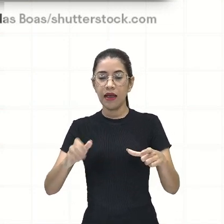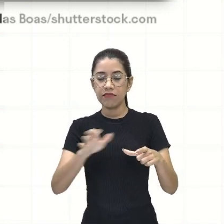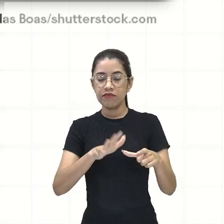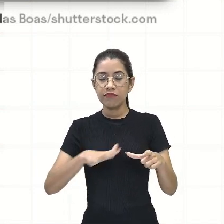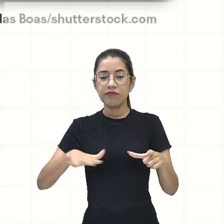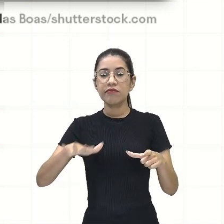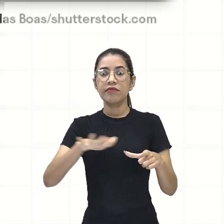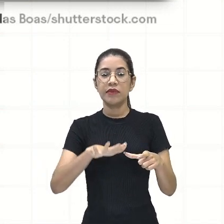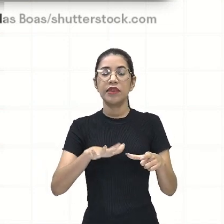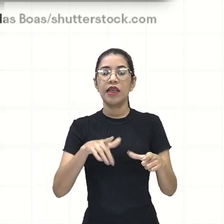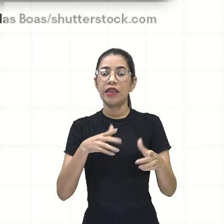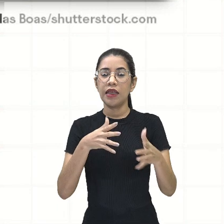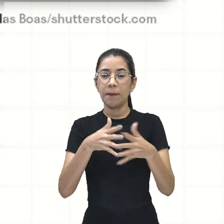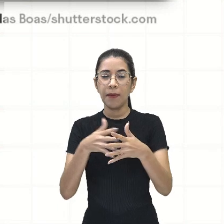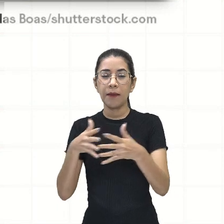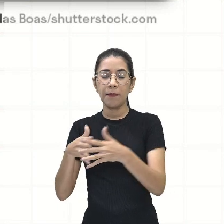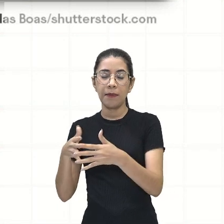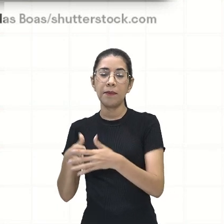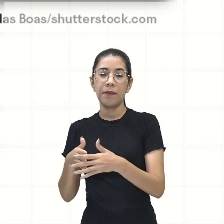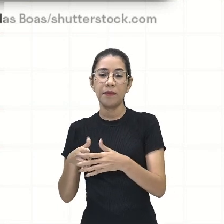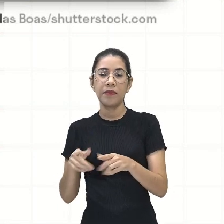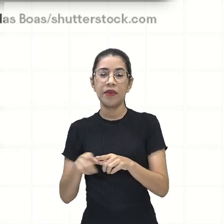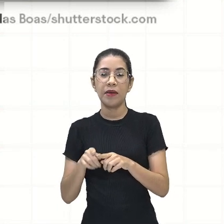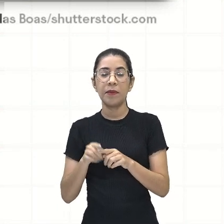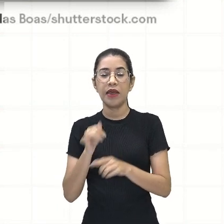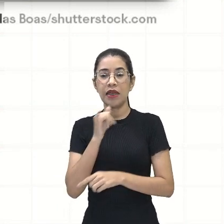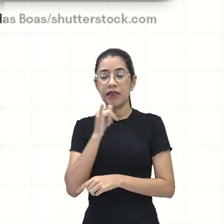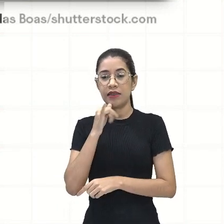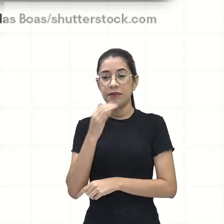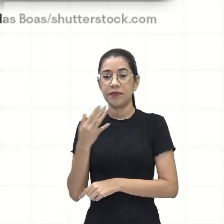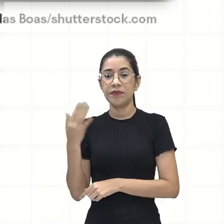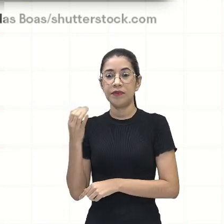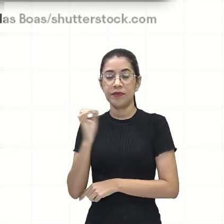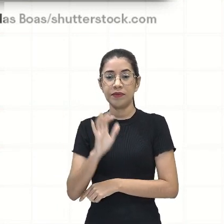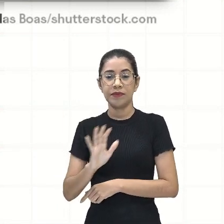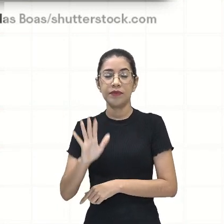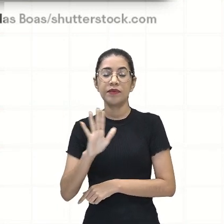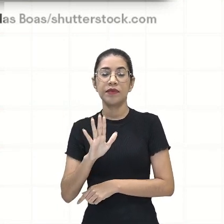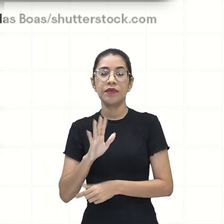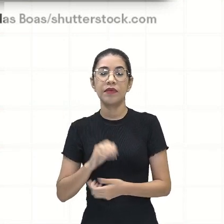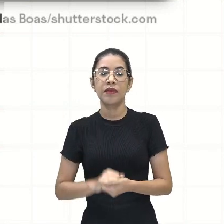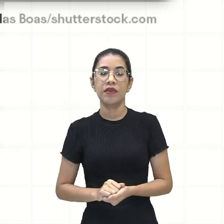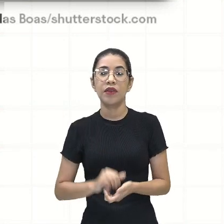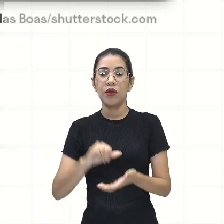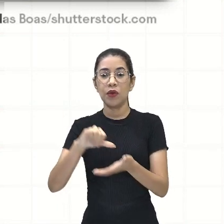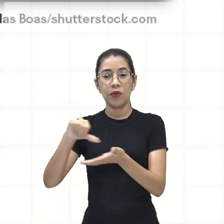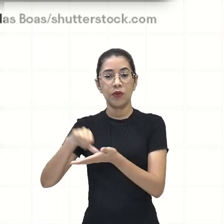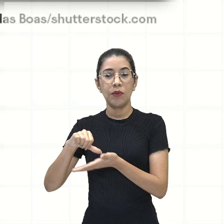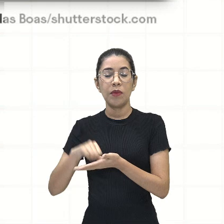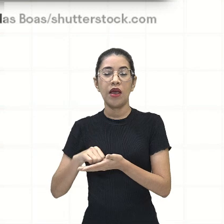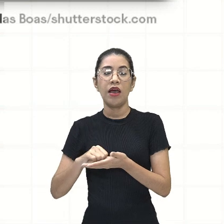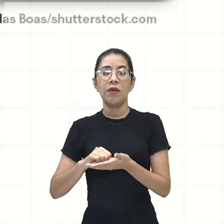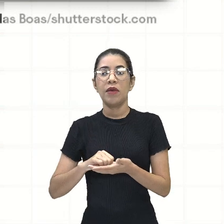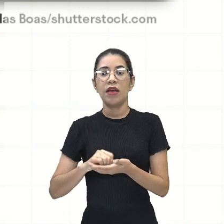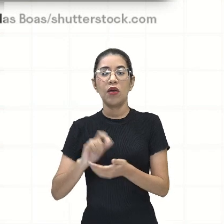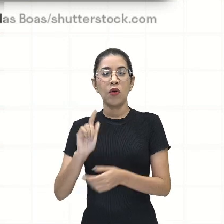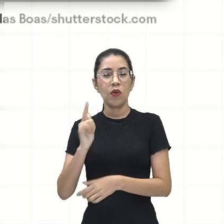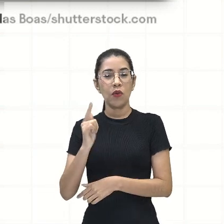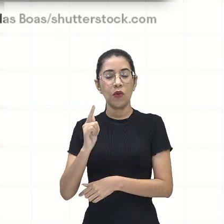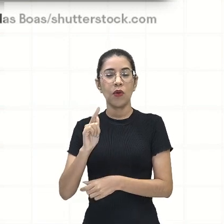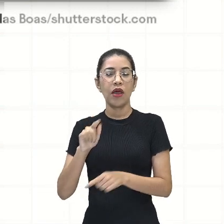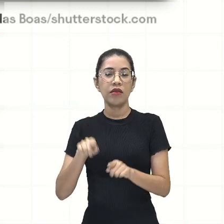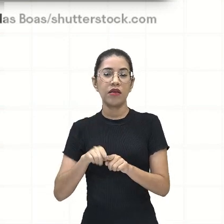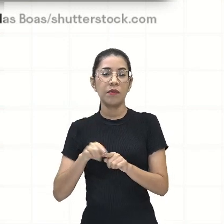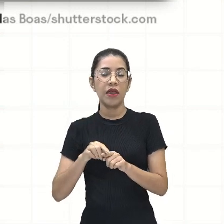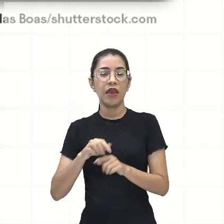todo delimitado, como a gente observa no mapinha aí ao lado, olha, cada um dos estados, né? Goiás, Mato Grosso do Sul, Mato